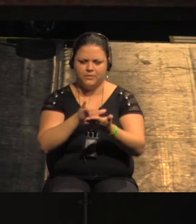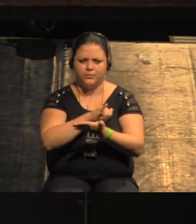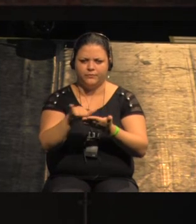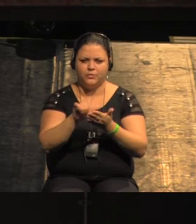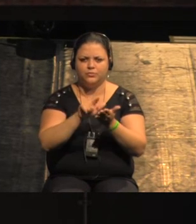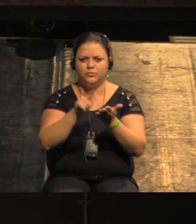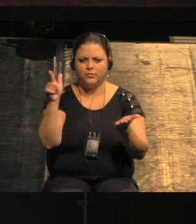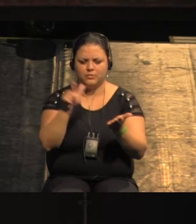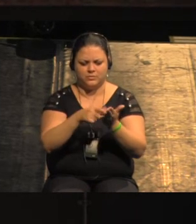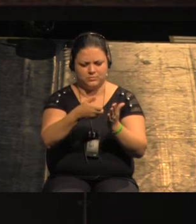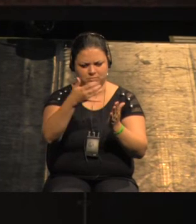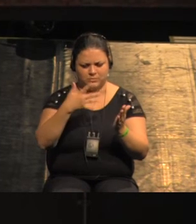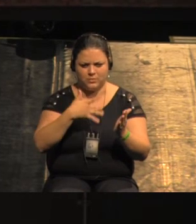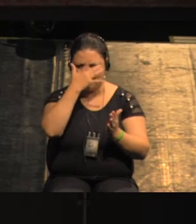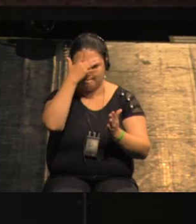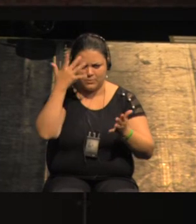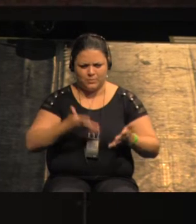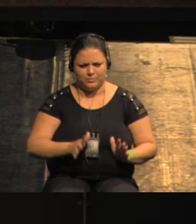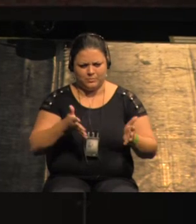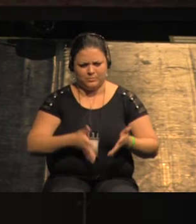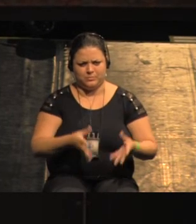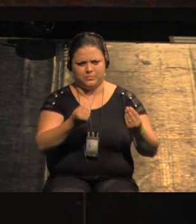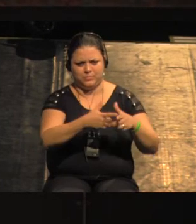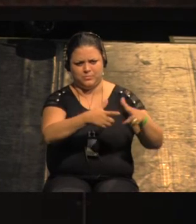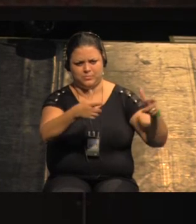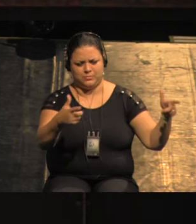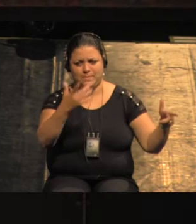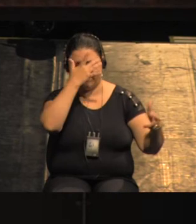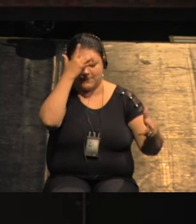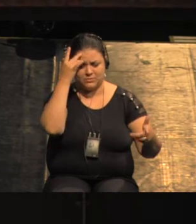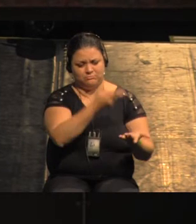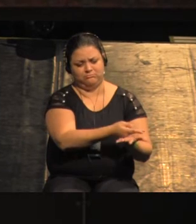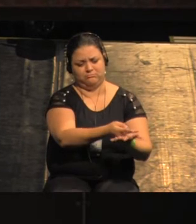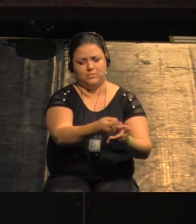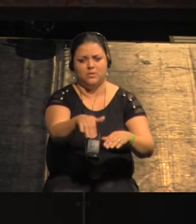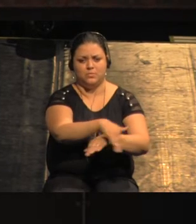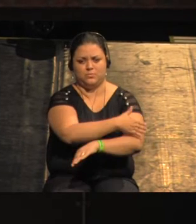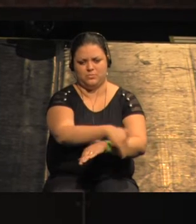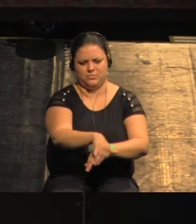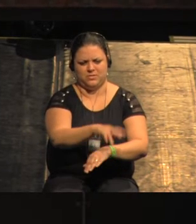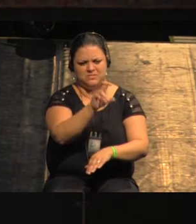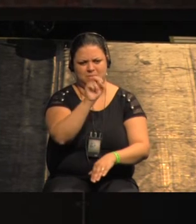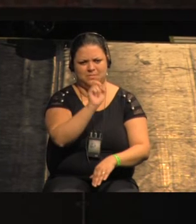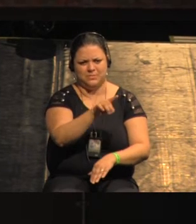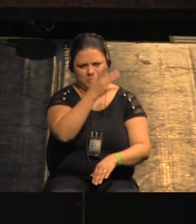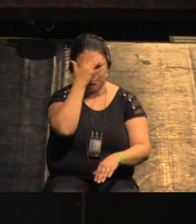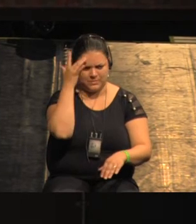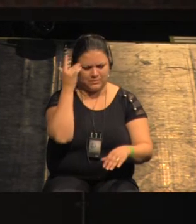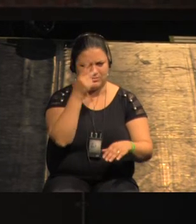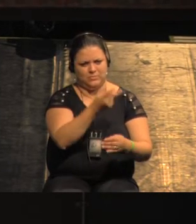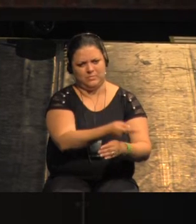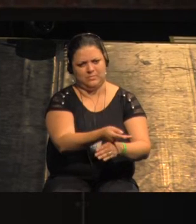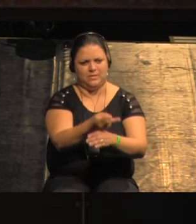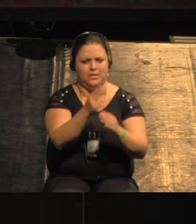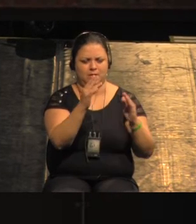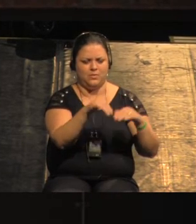atrás saiu essa notícia de que Nova York tinha uma grande população em condição de moradia de rua, em torno de 50 mil. E